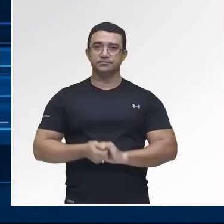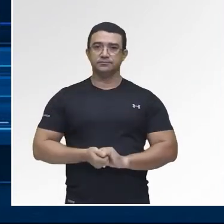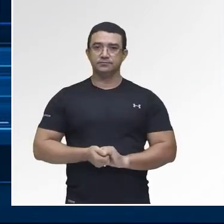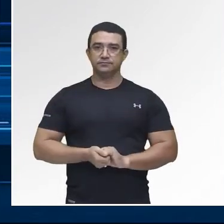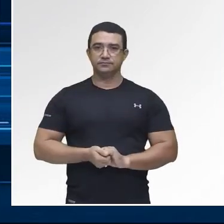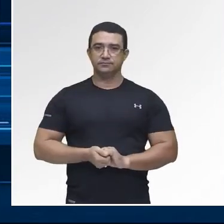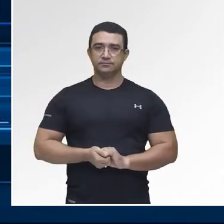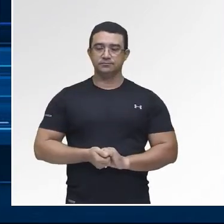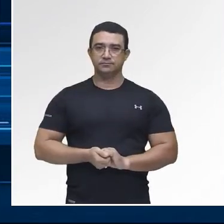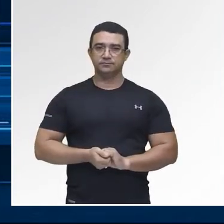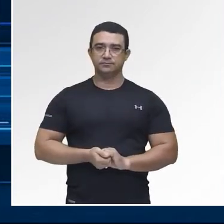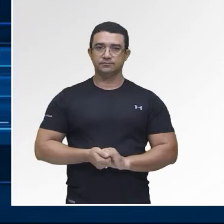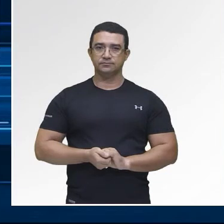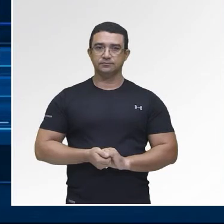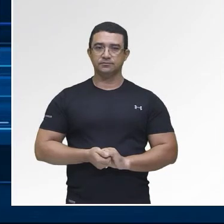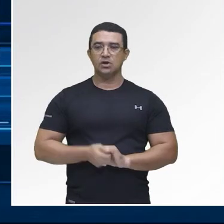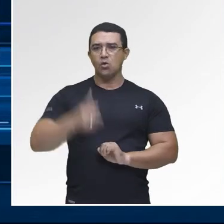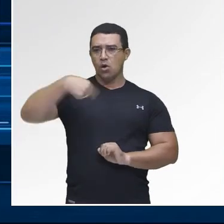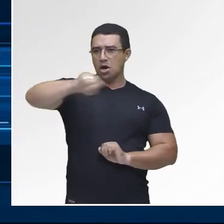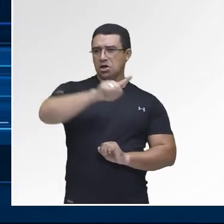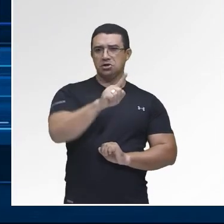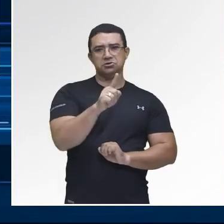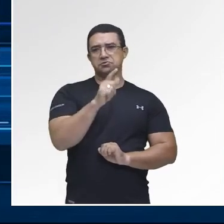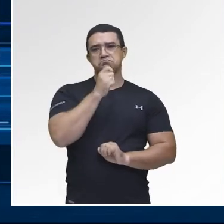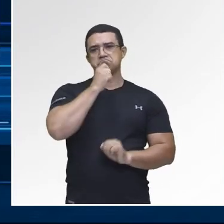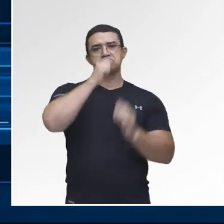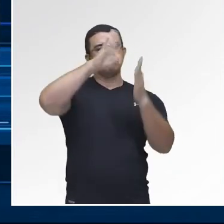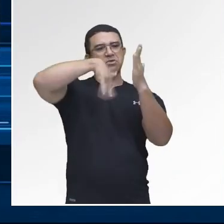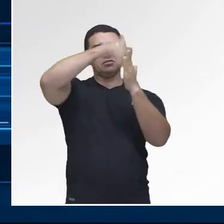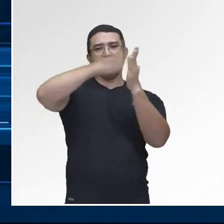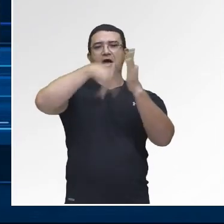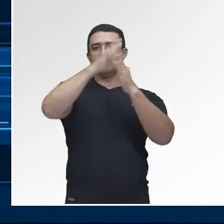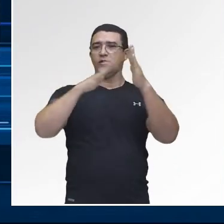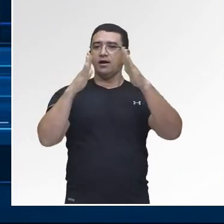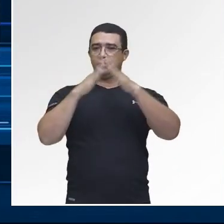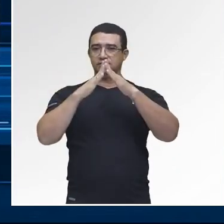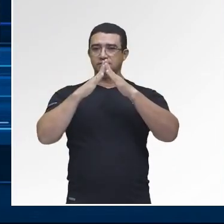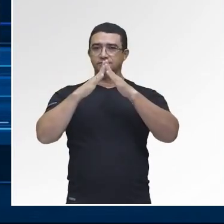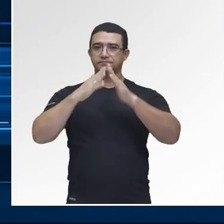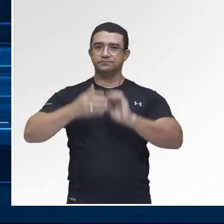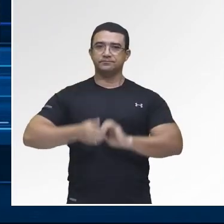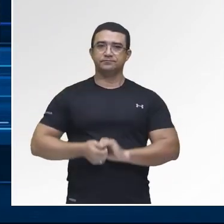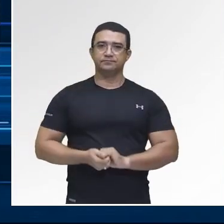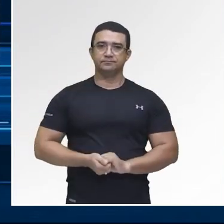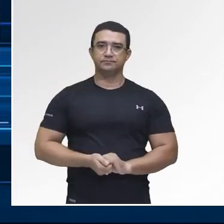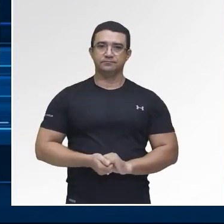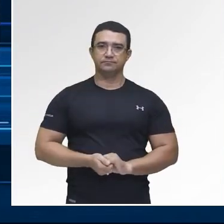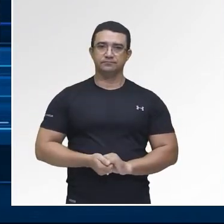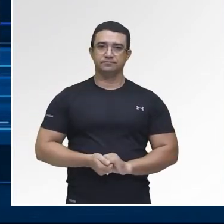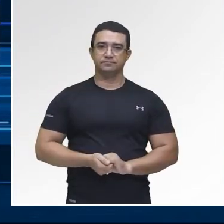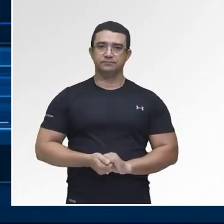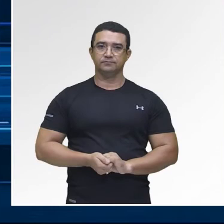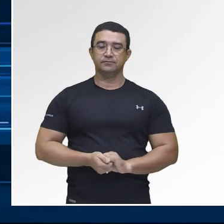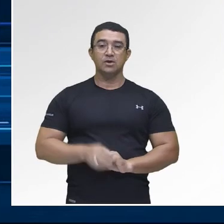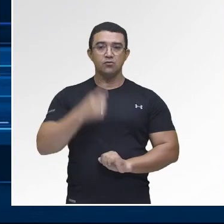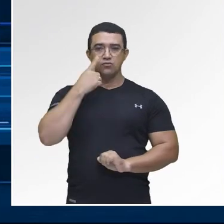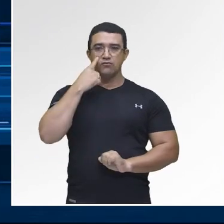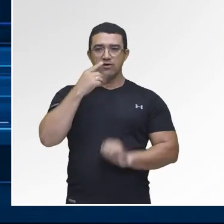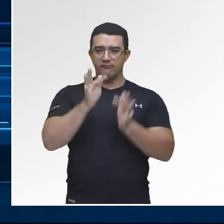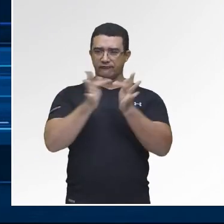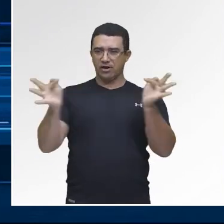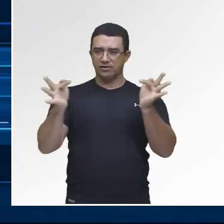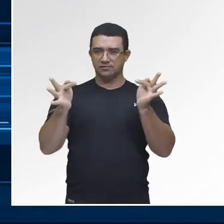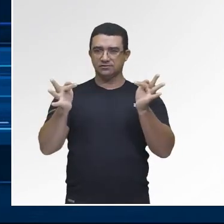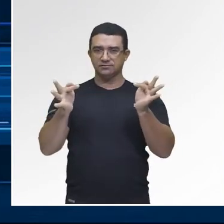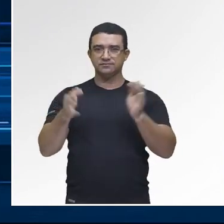their house yet. Eles não pintaram a casa ainda. Eu vou voltar ali na frase anterior. Olha só,